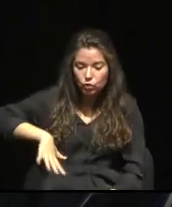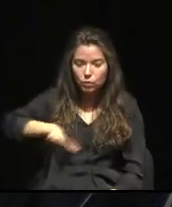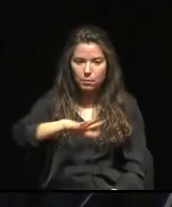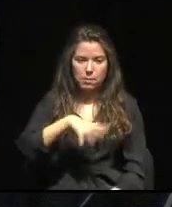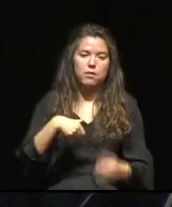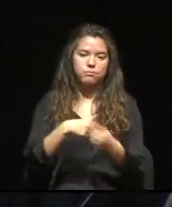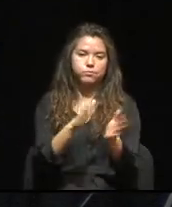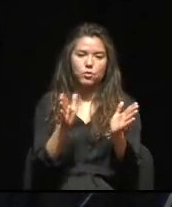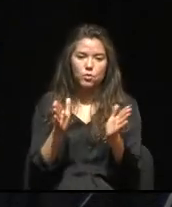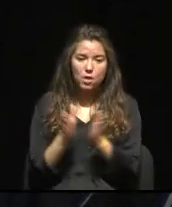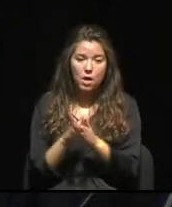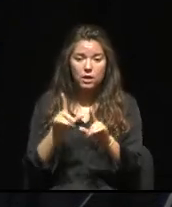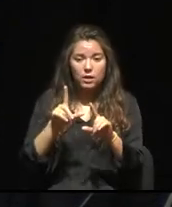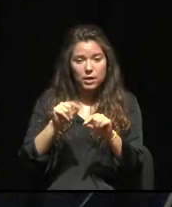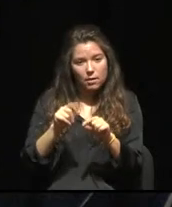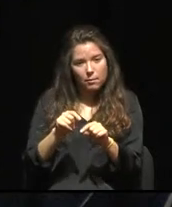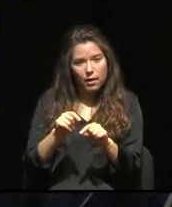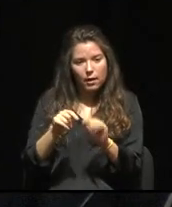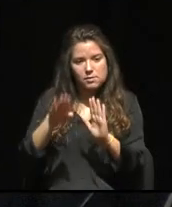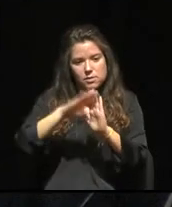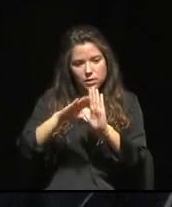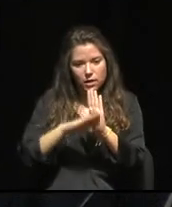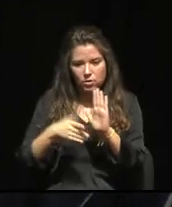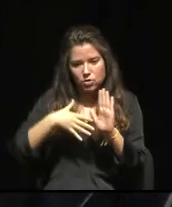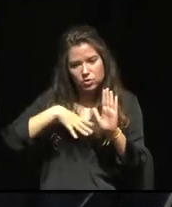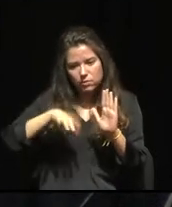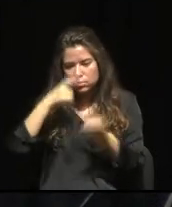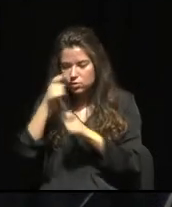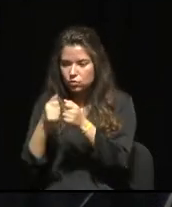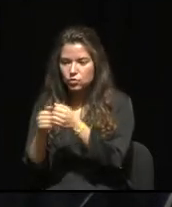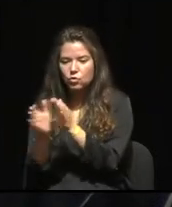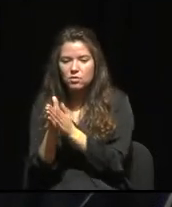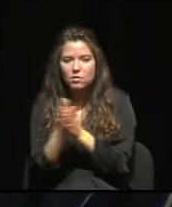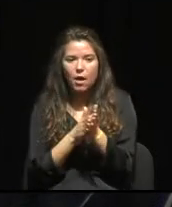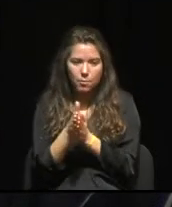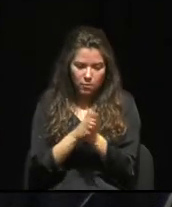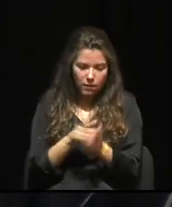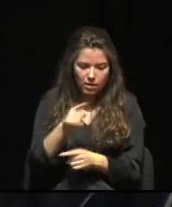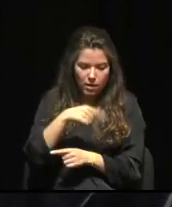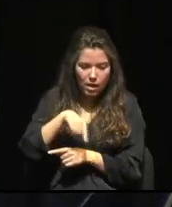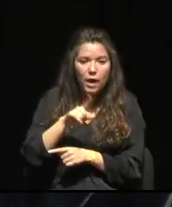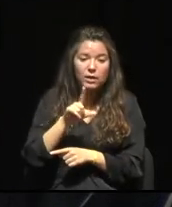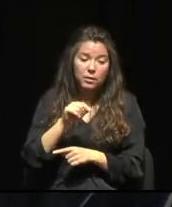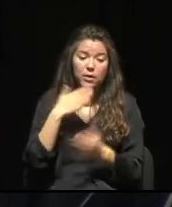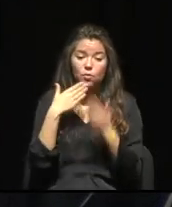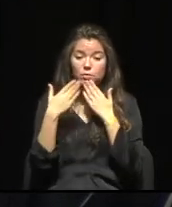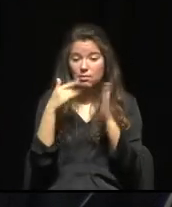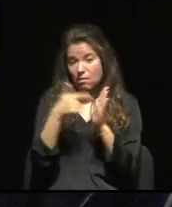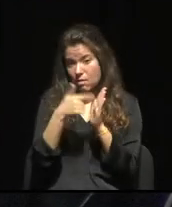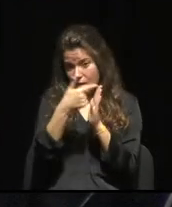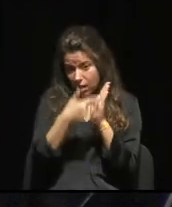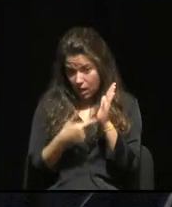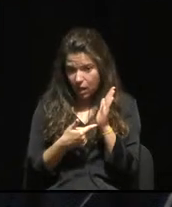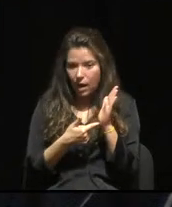e sobre os princípios que defendemos para a sua fruição pública bem como tal como é referido na petição se garante a sua máxima